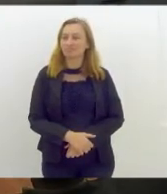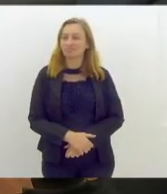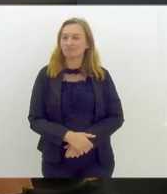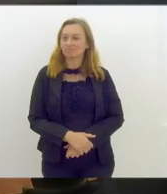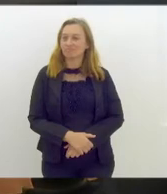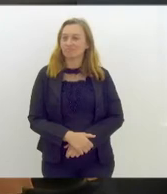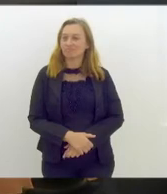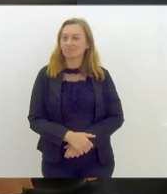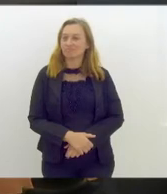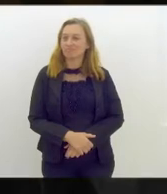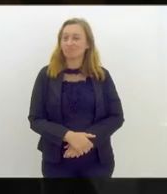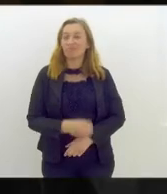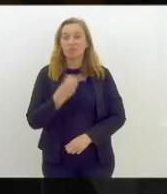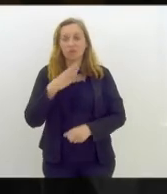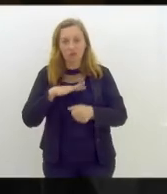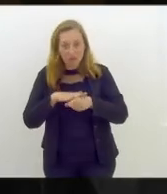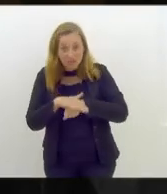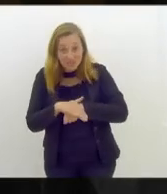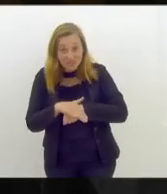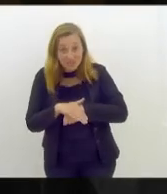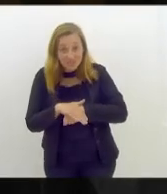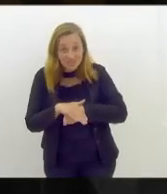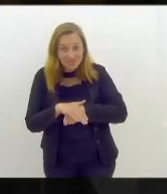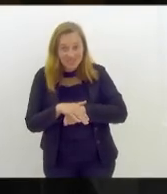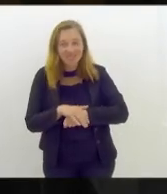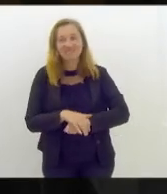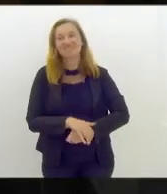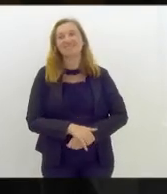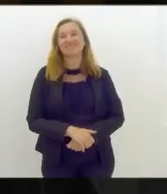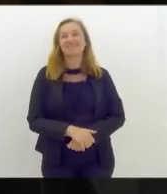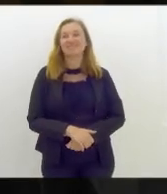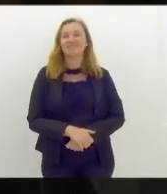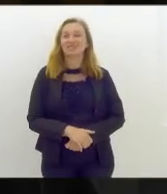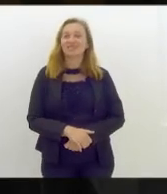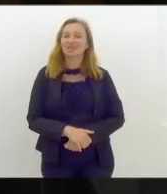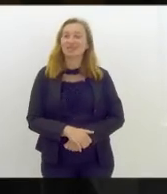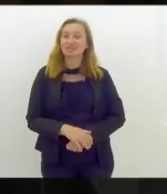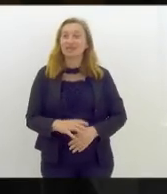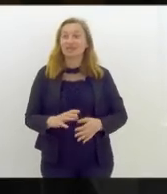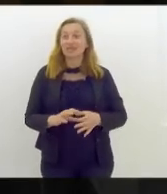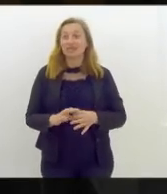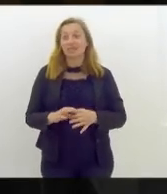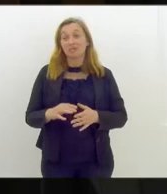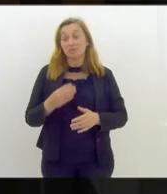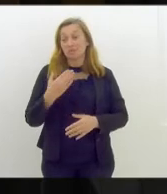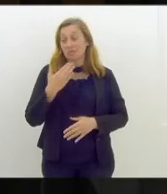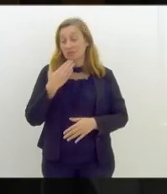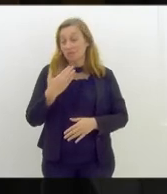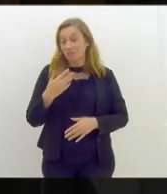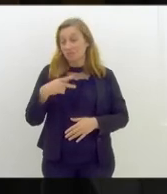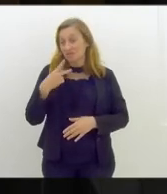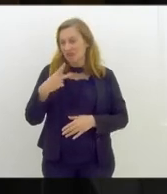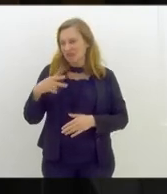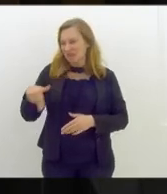Isso. Boa noite. Boa noite. Me ofereceram falar de lauda tribuna, eu não ia perder essa